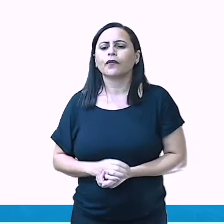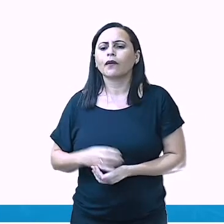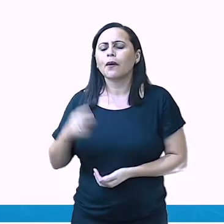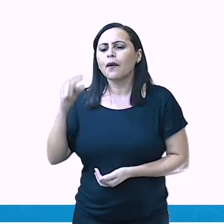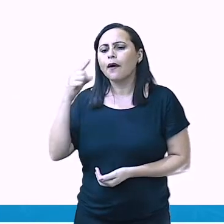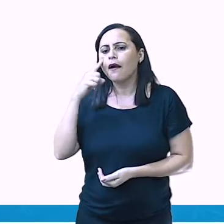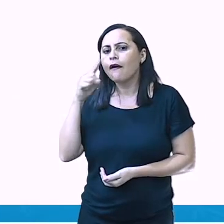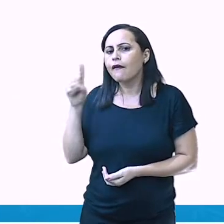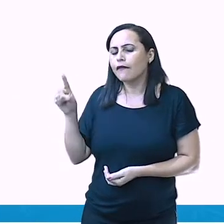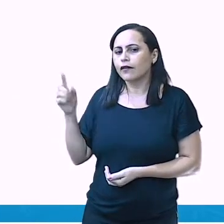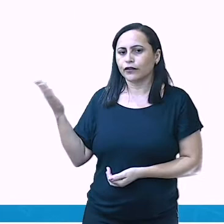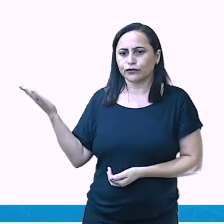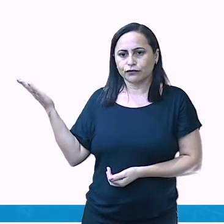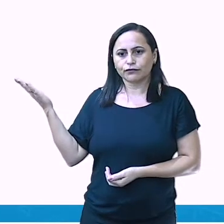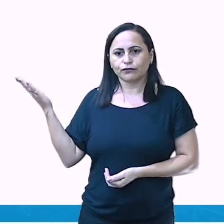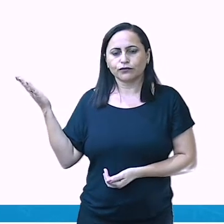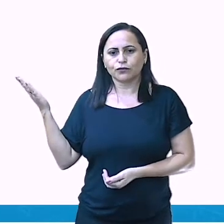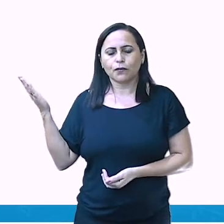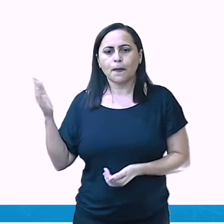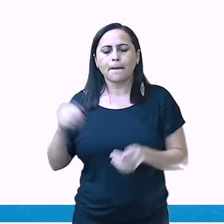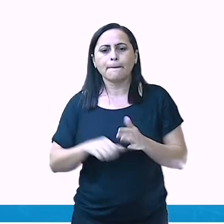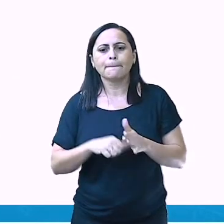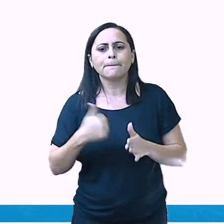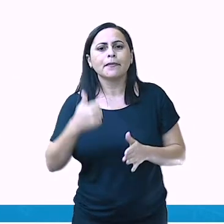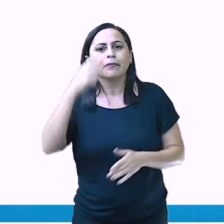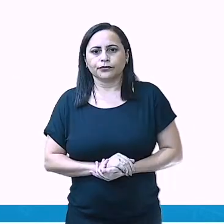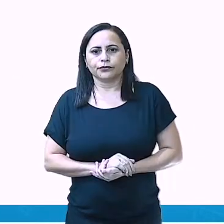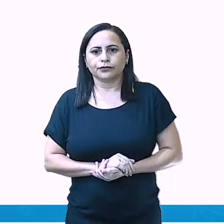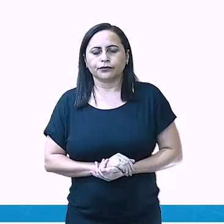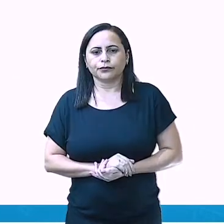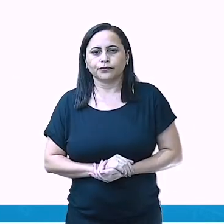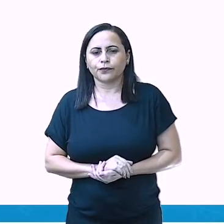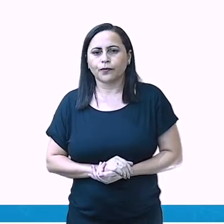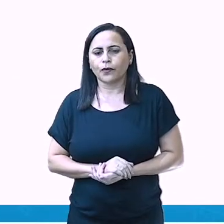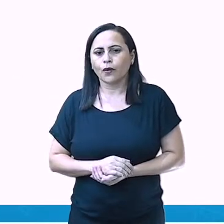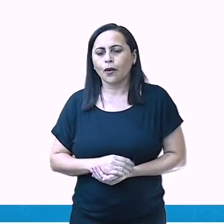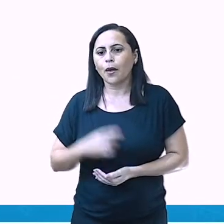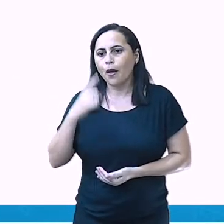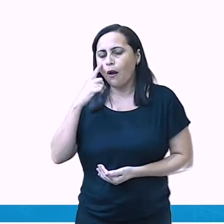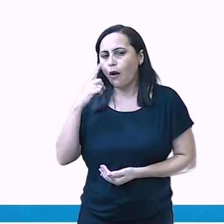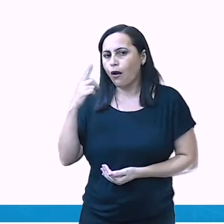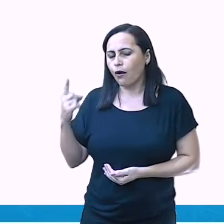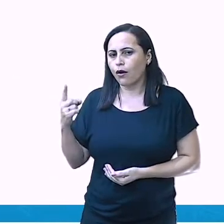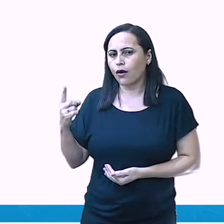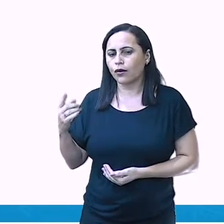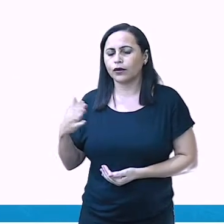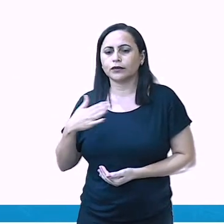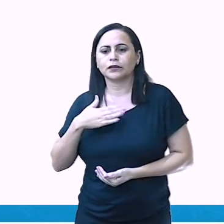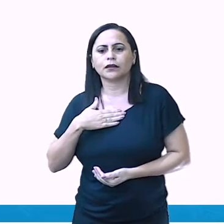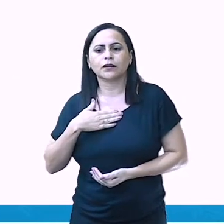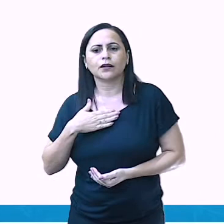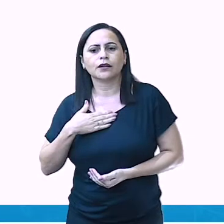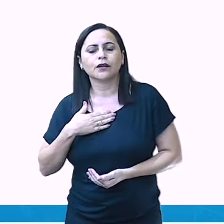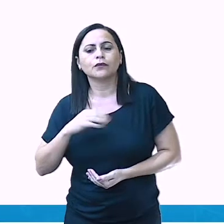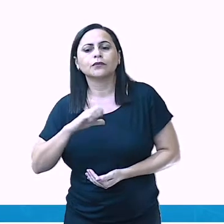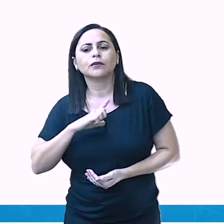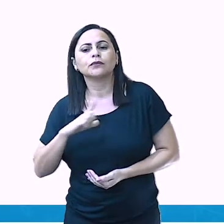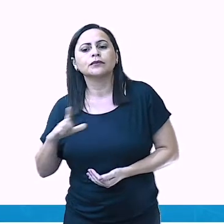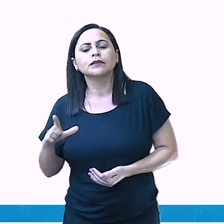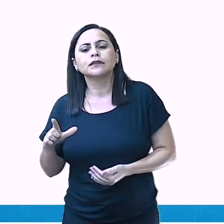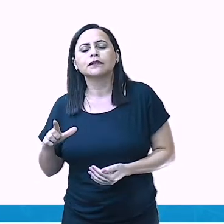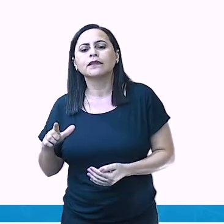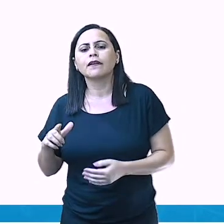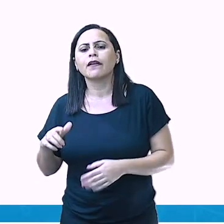lá nos primeiros povos, eles faziam troca de quê? De alimentos. Olha, então eu cacei uma lebre aqui e eu quero aquele peixe que